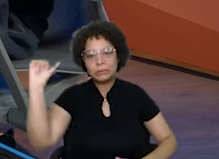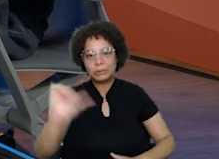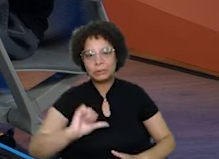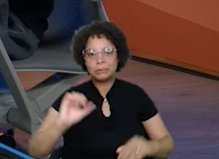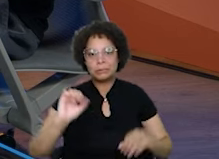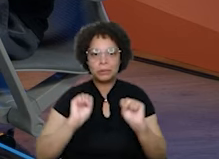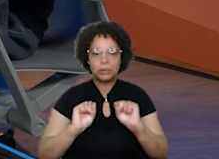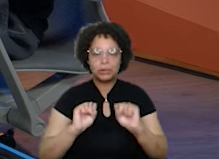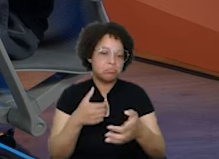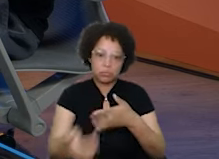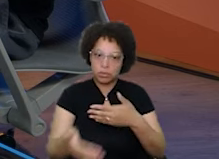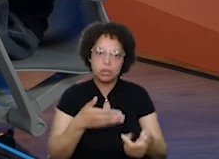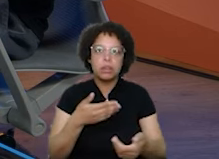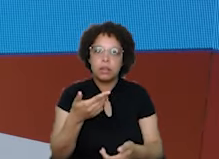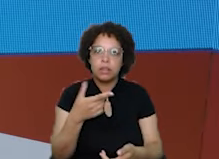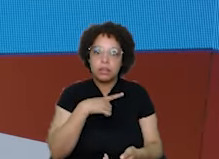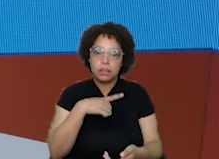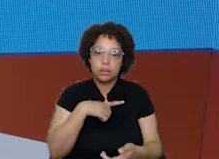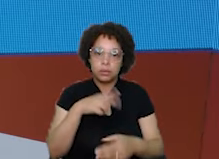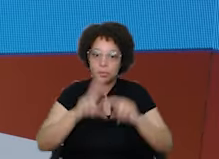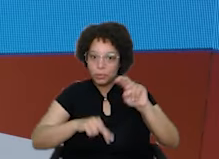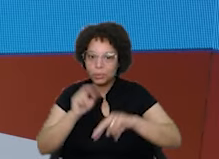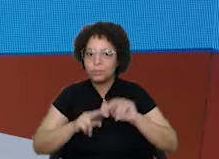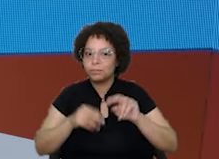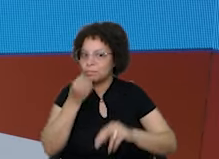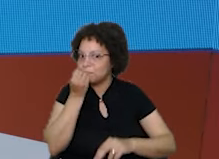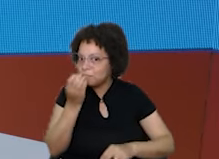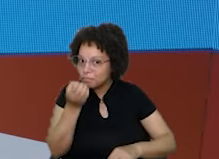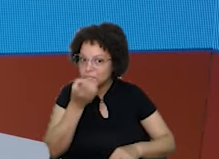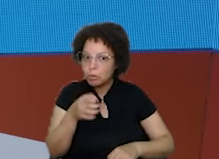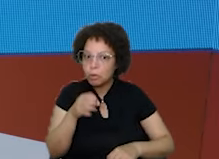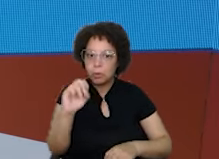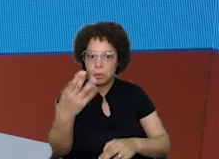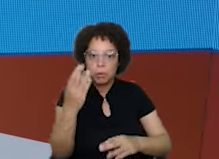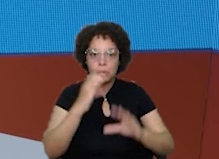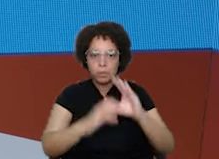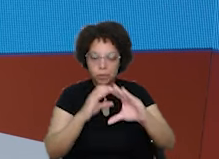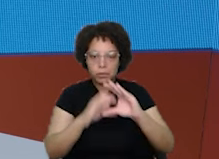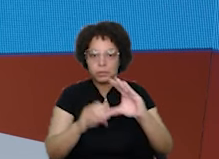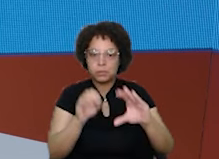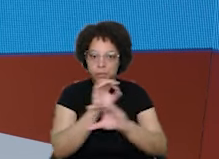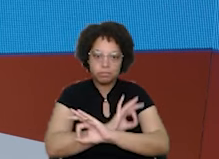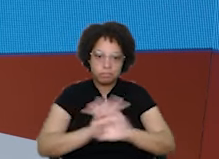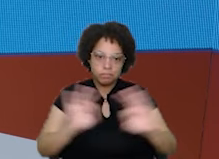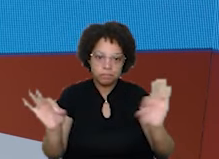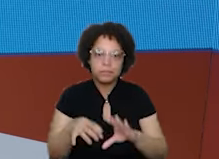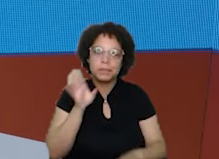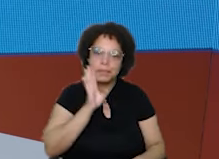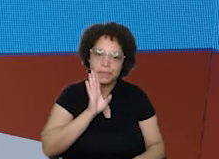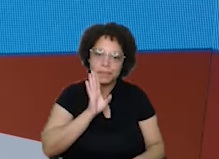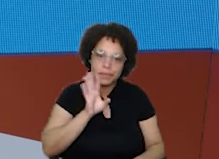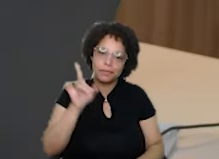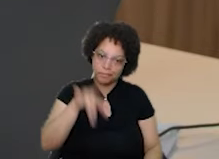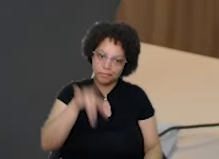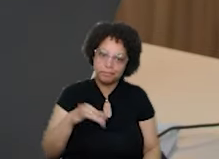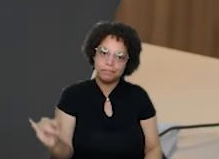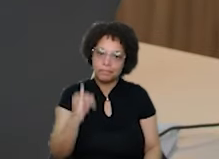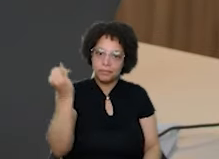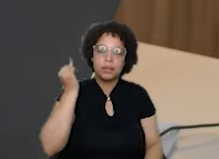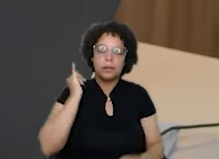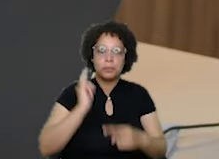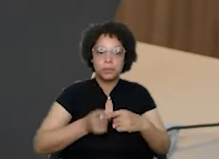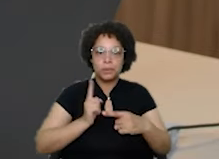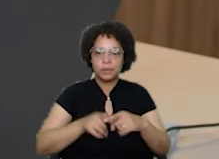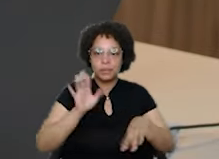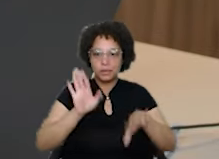você tendo um bom produto mesmo você tendo um bom bom trabalho de comunicação legal não isso é fundamental porque muitas das vezes a